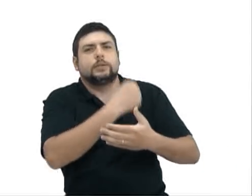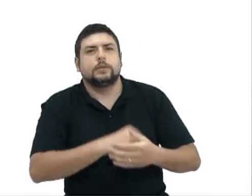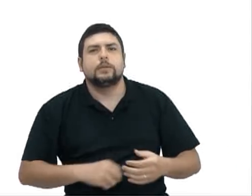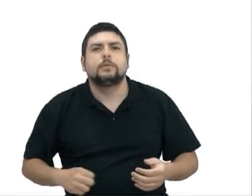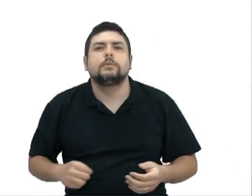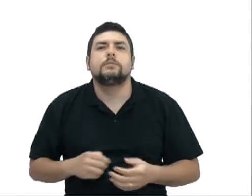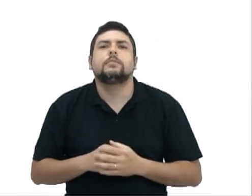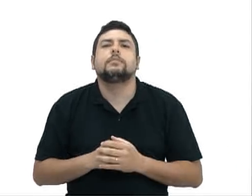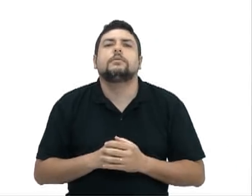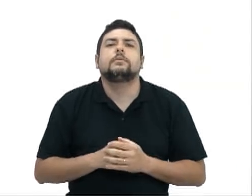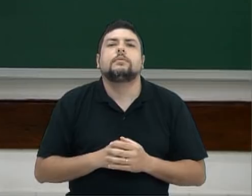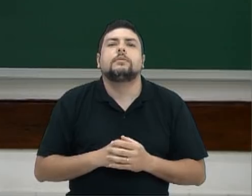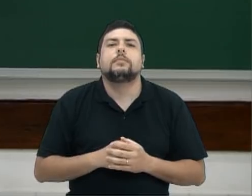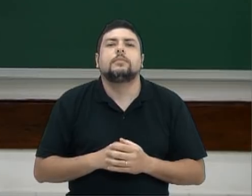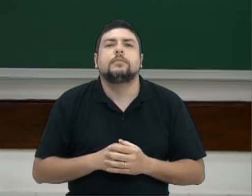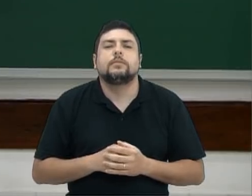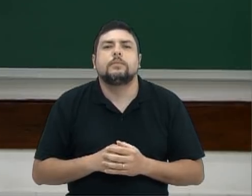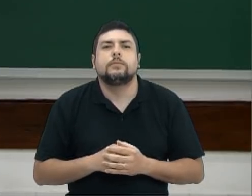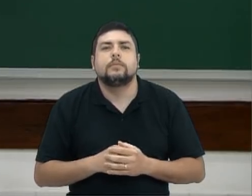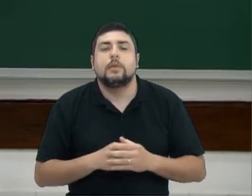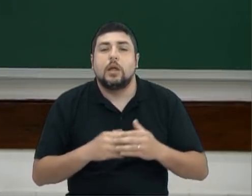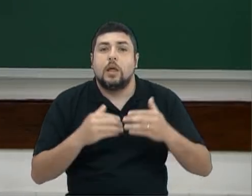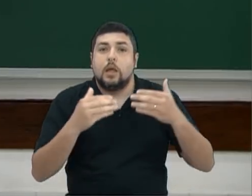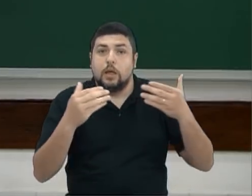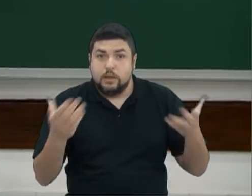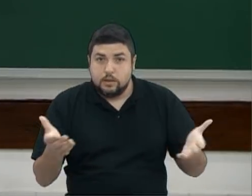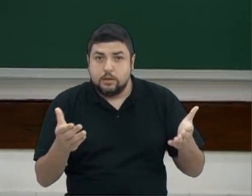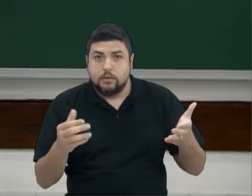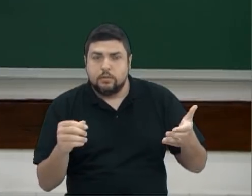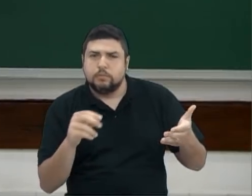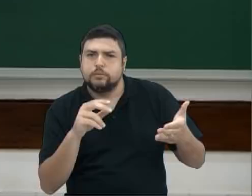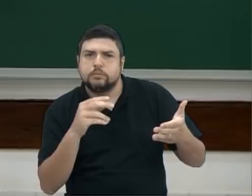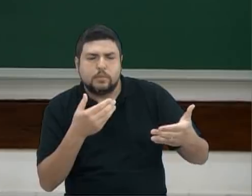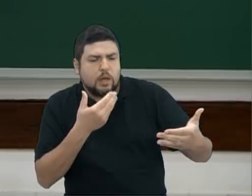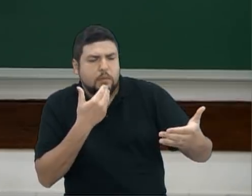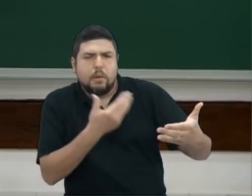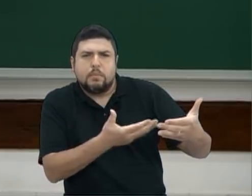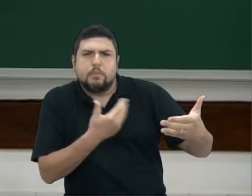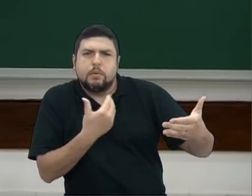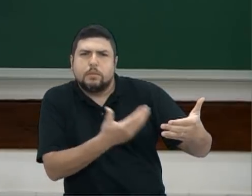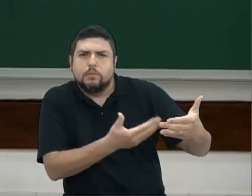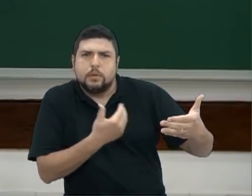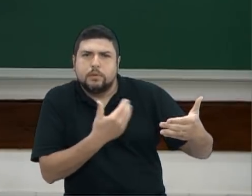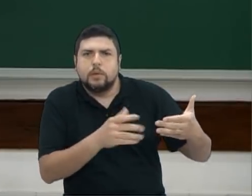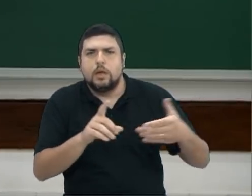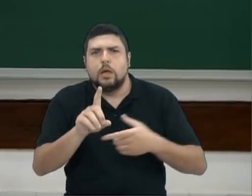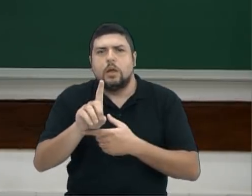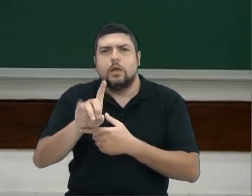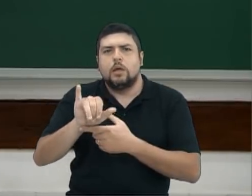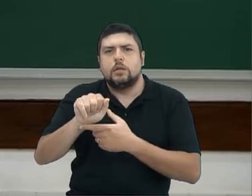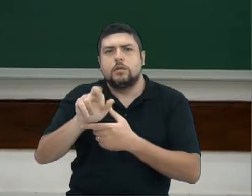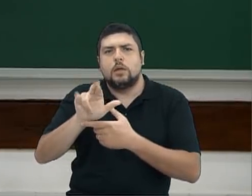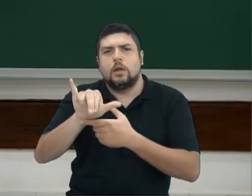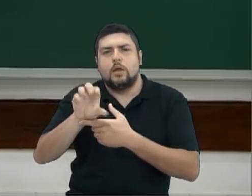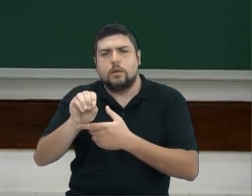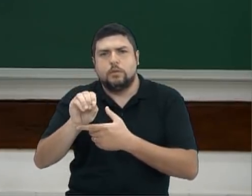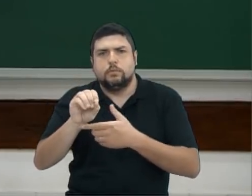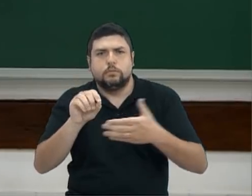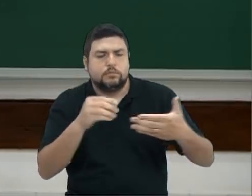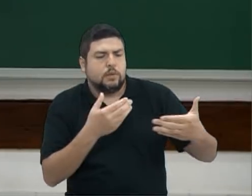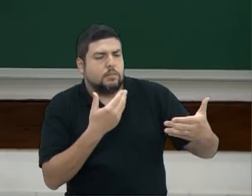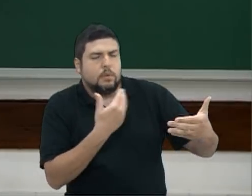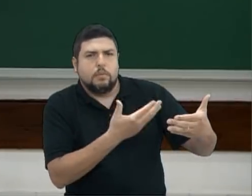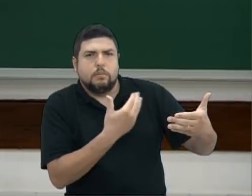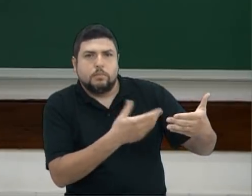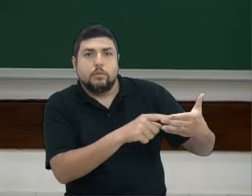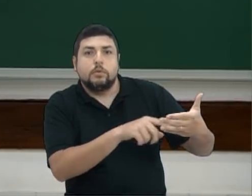Observe aqui, então, esse diário ele tem todos os elementos que nós já comentamos, né? Ele imita um diário e o diário tem como característica ser uma